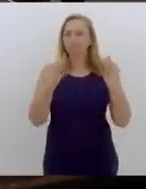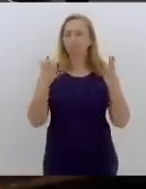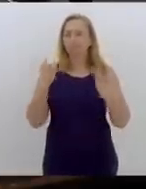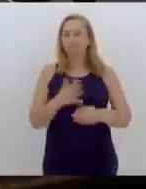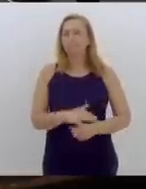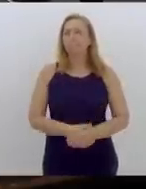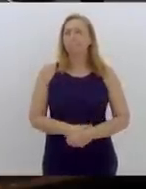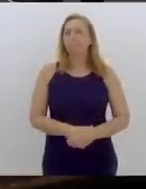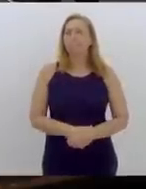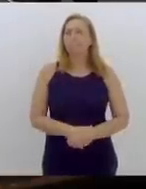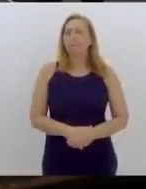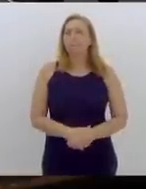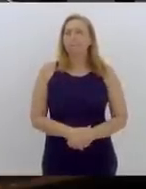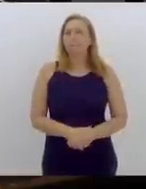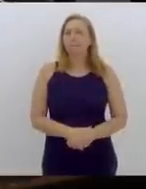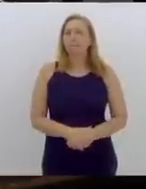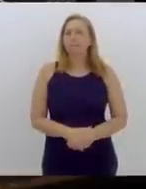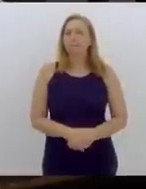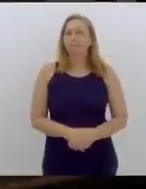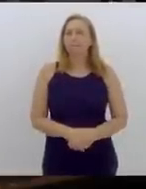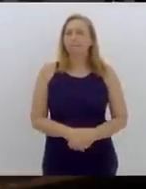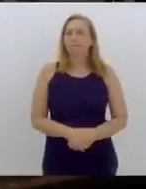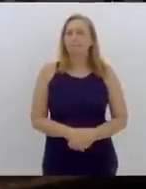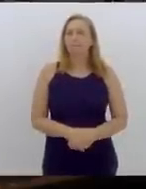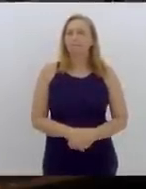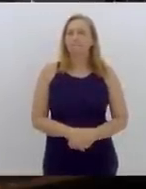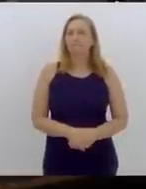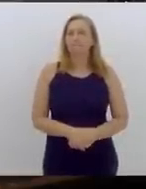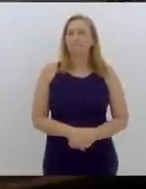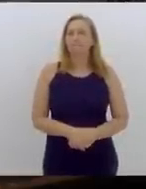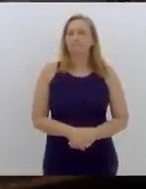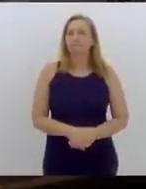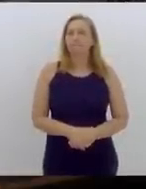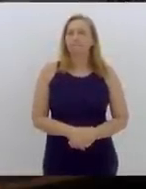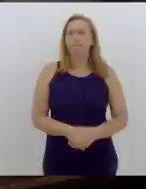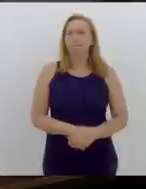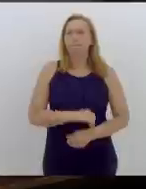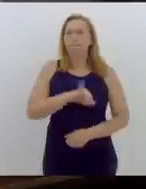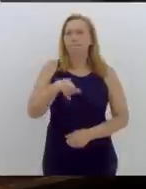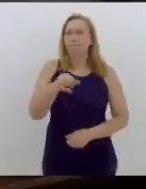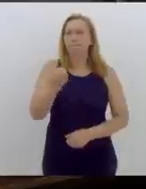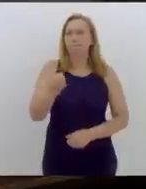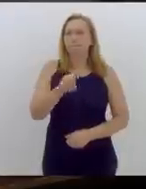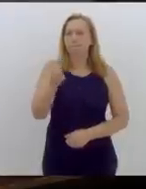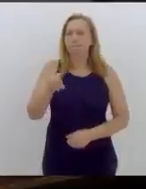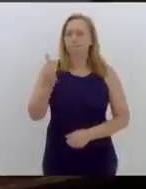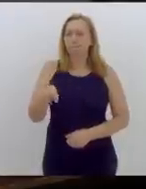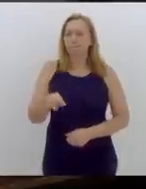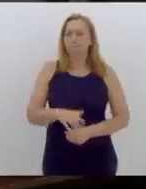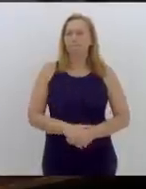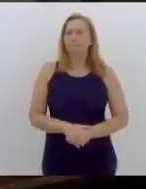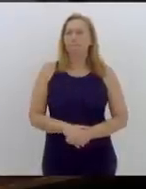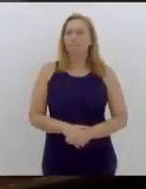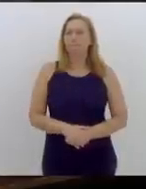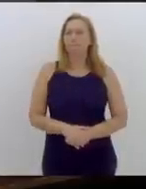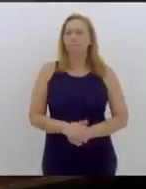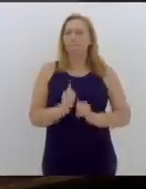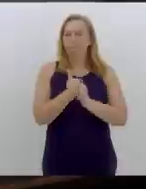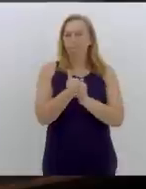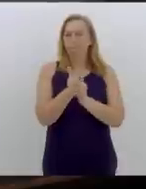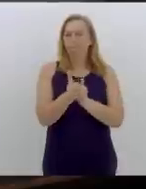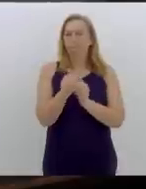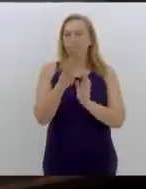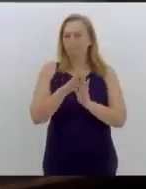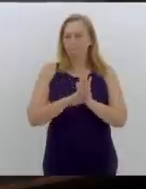seguindo a ordem aqui vou falar aqui que tava na ordem aqui cara José Maia só pra gente seguir a ordem aqui meu